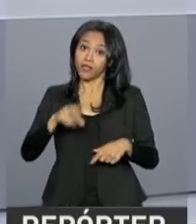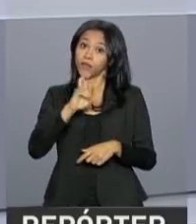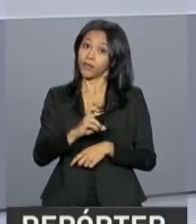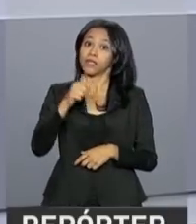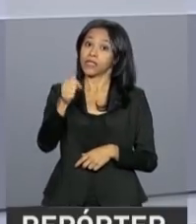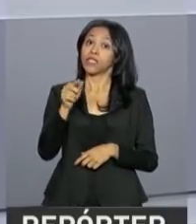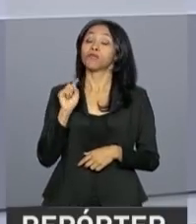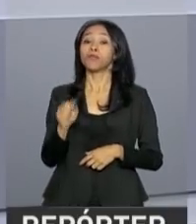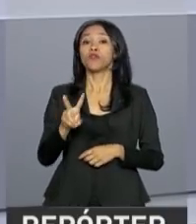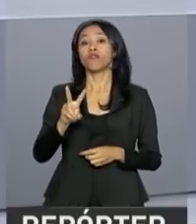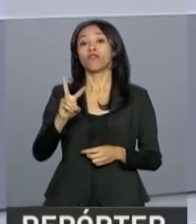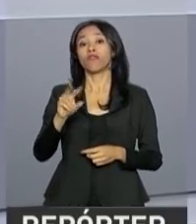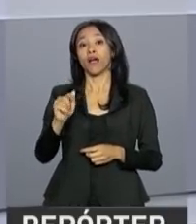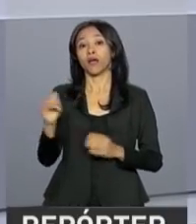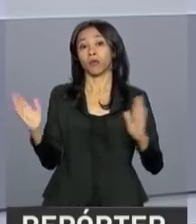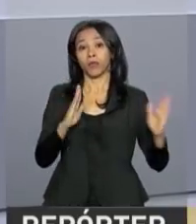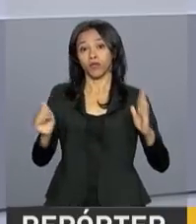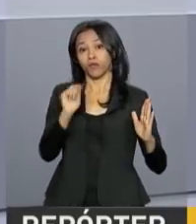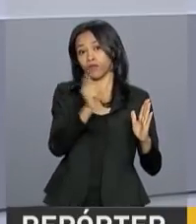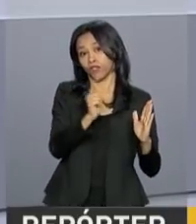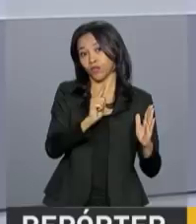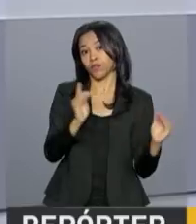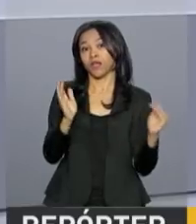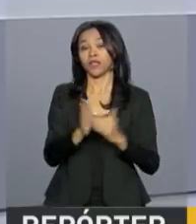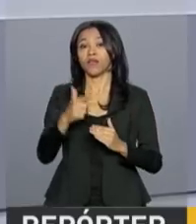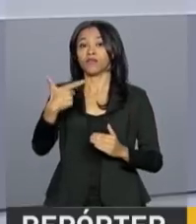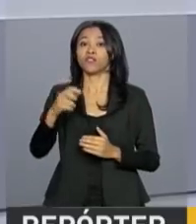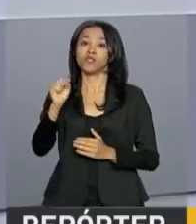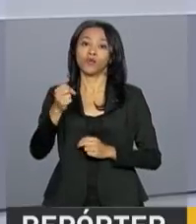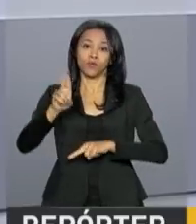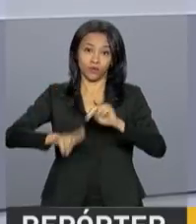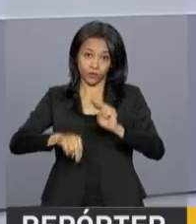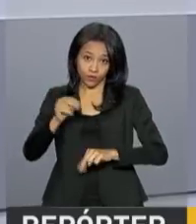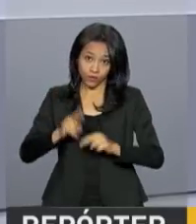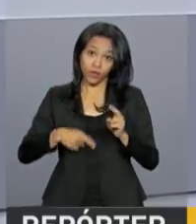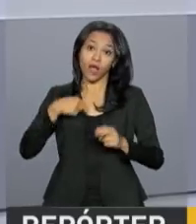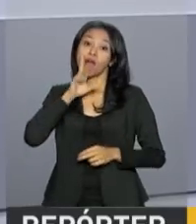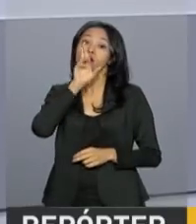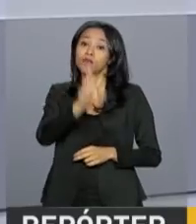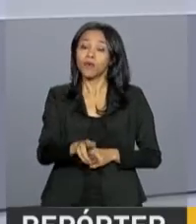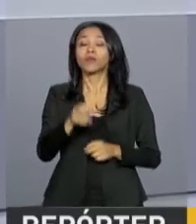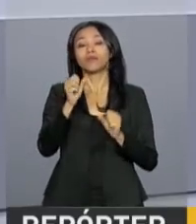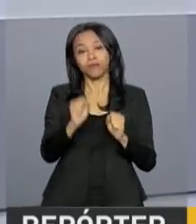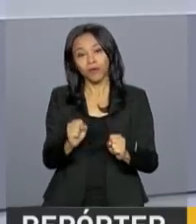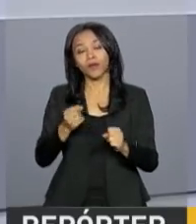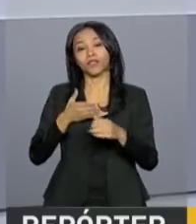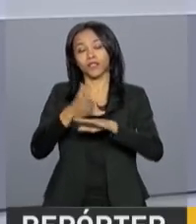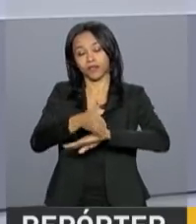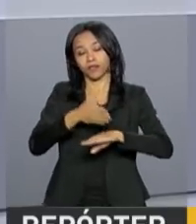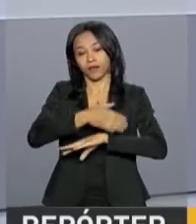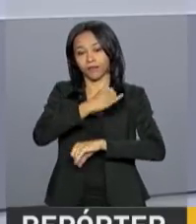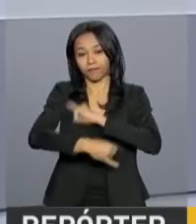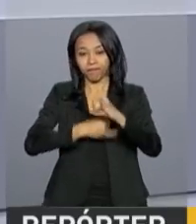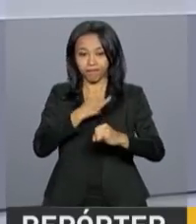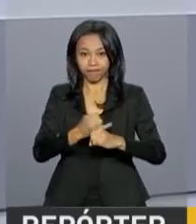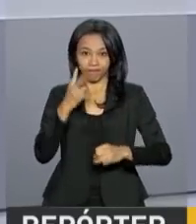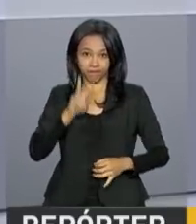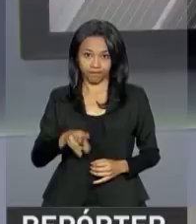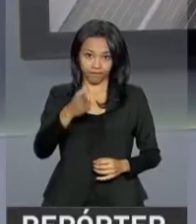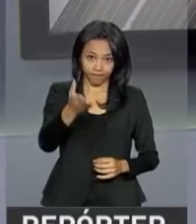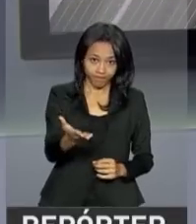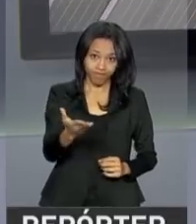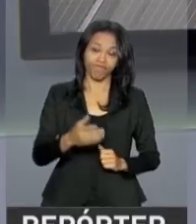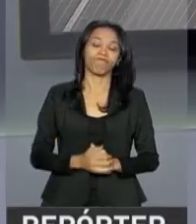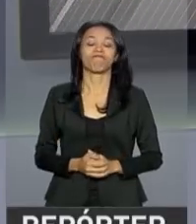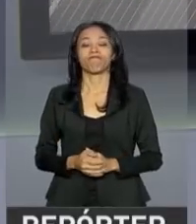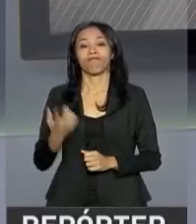matrícula vai de 22 a 28 de junho o resultado do sisu poderá ser consultado na página do sistema na internet